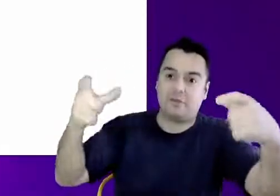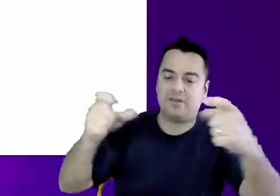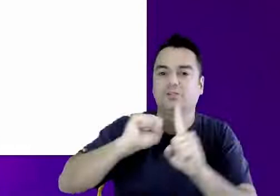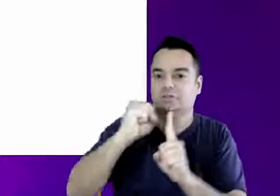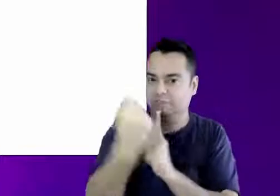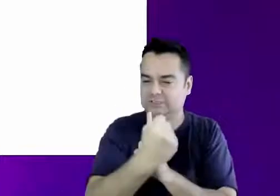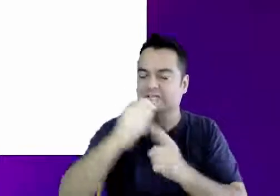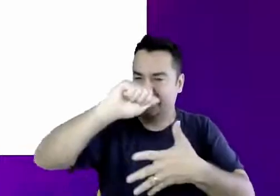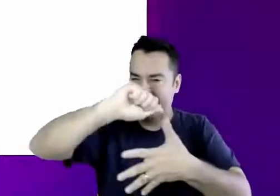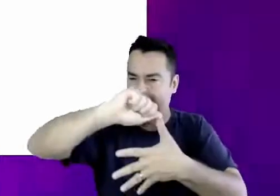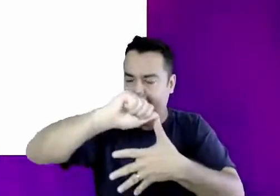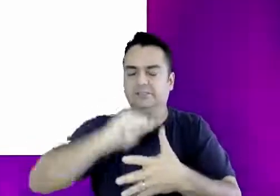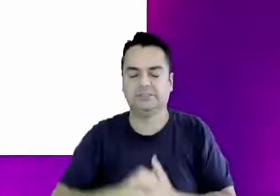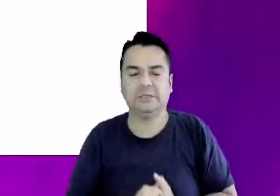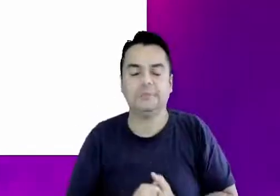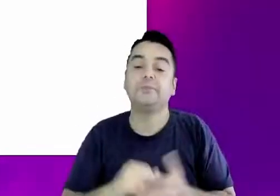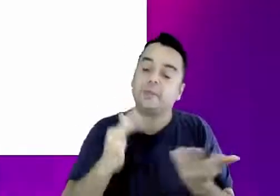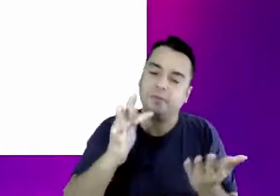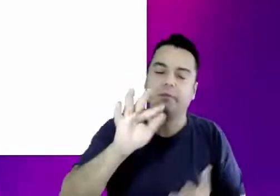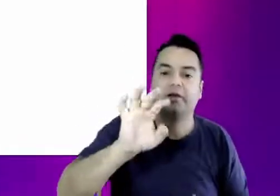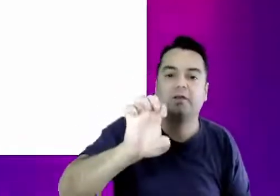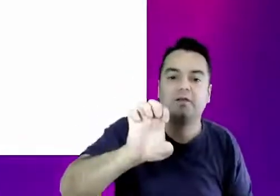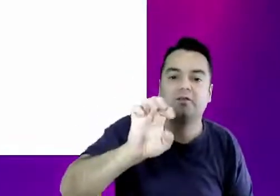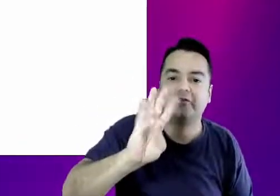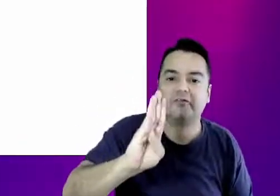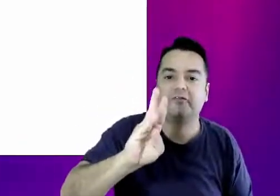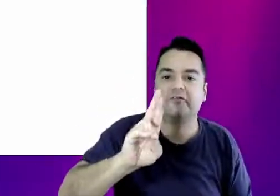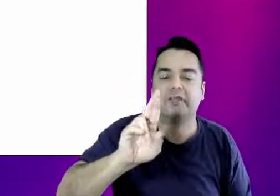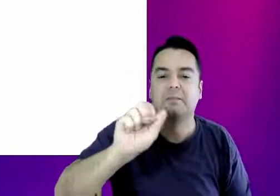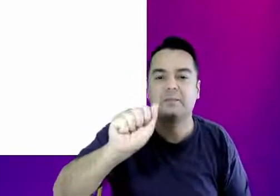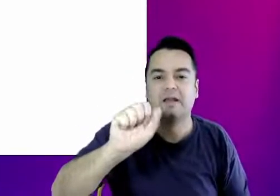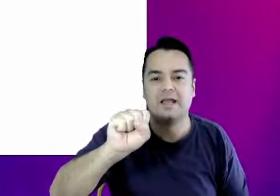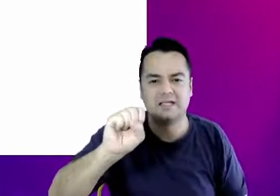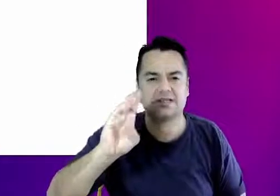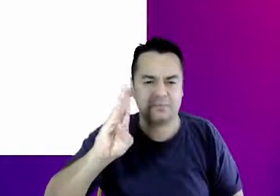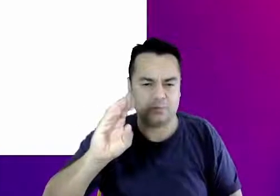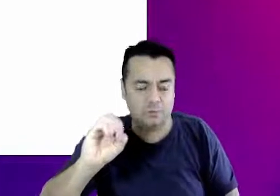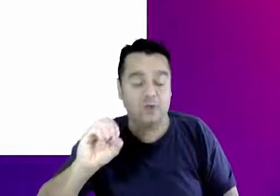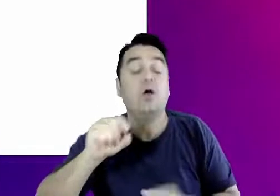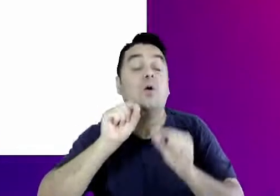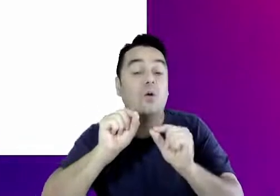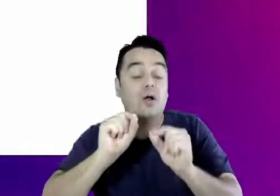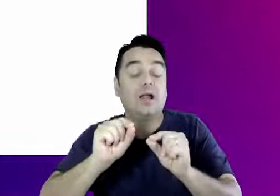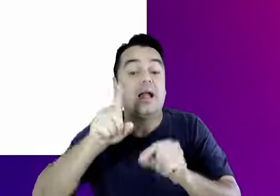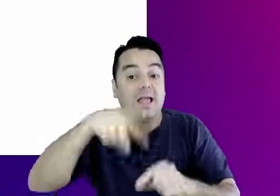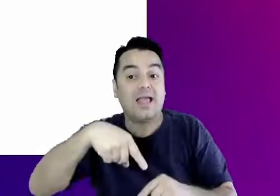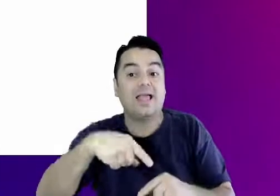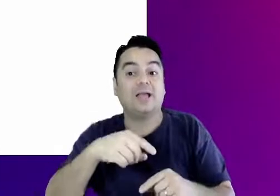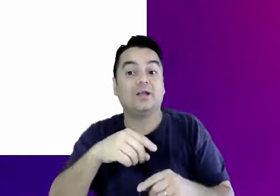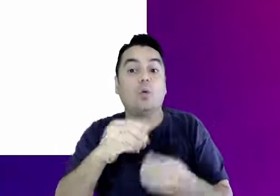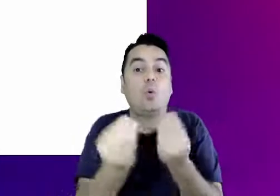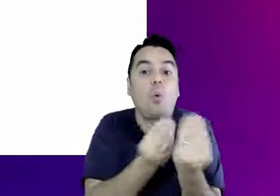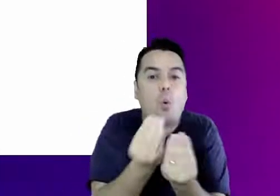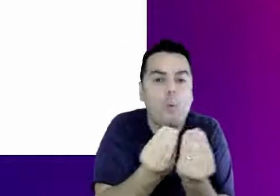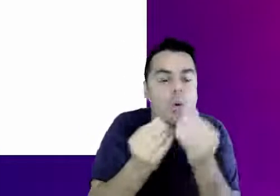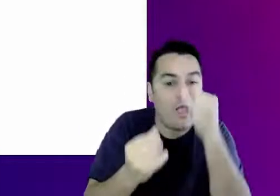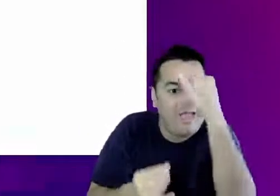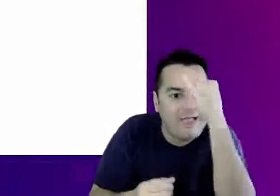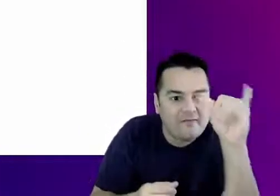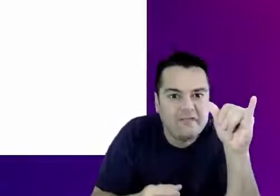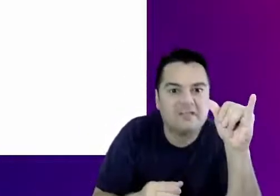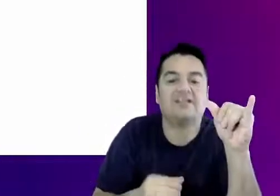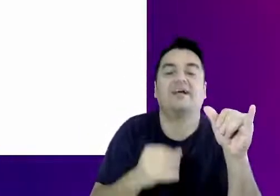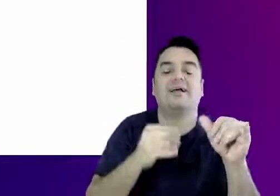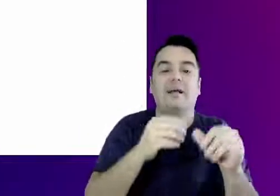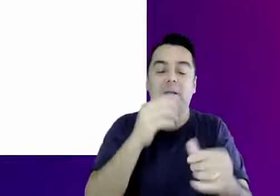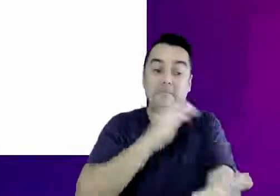Latina, como a Febrasgo no Brasil, por exemplo, são que a forma de se predizer pré-eclâmpsia na primeira consulta pré-natal é